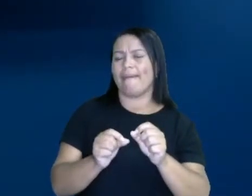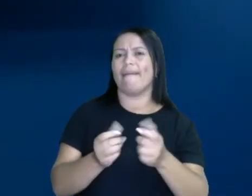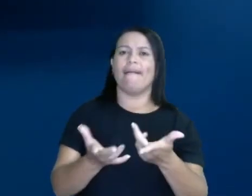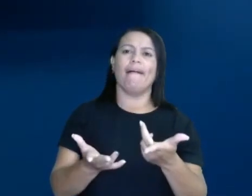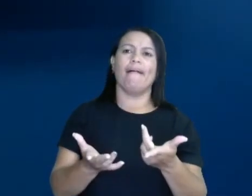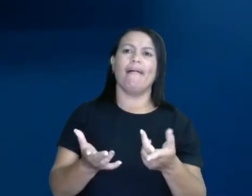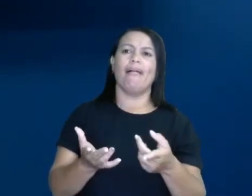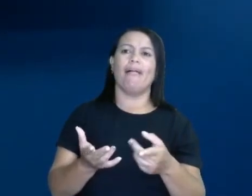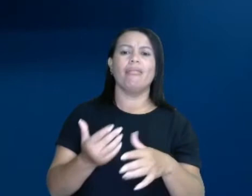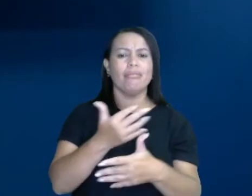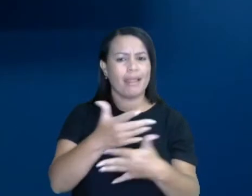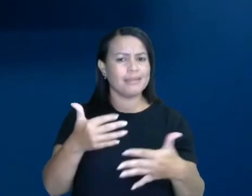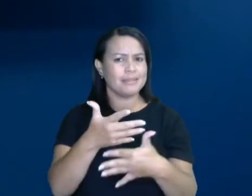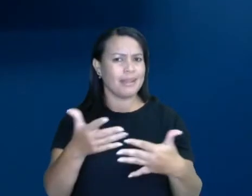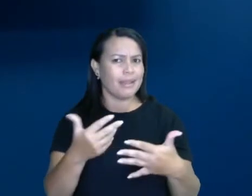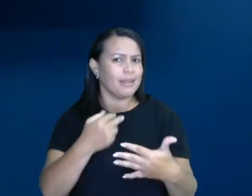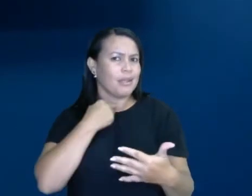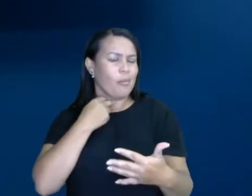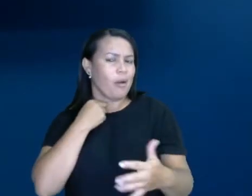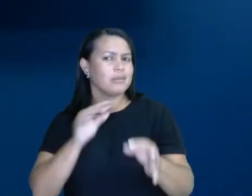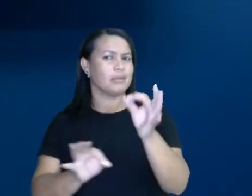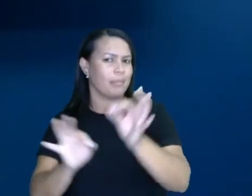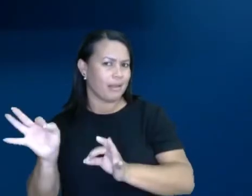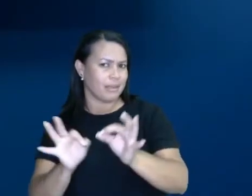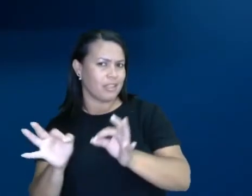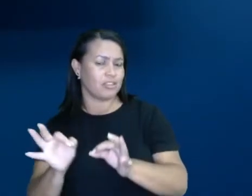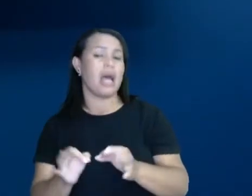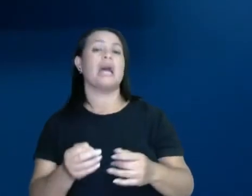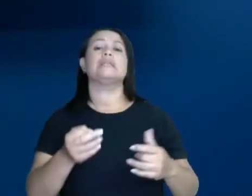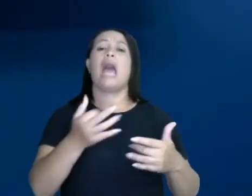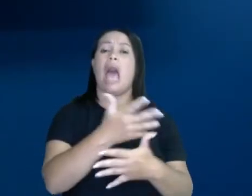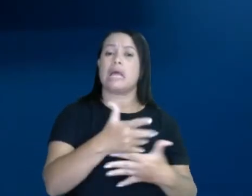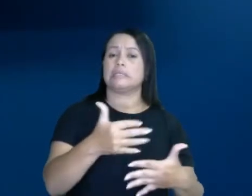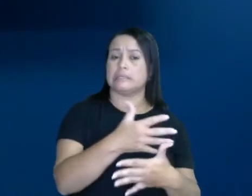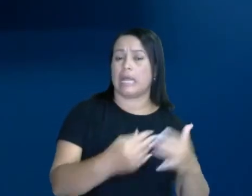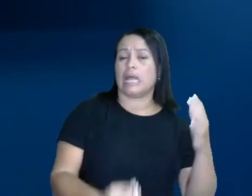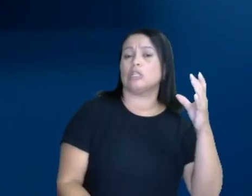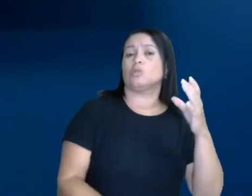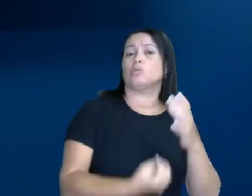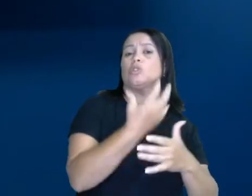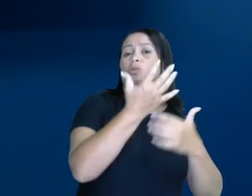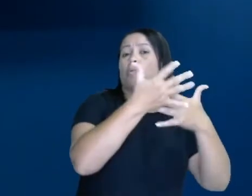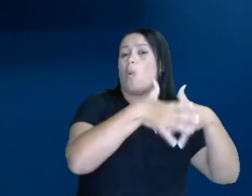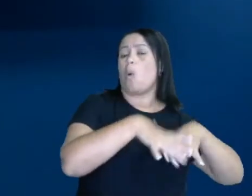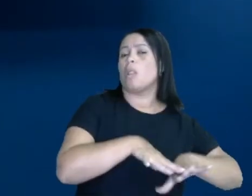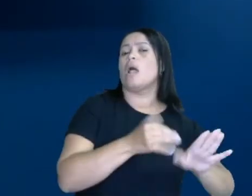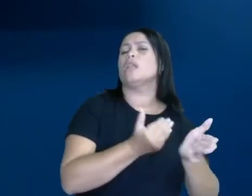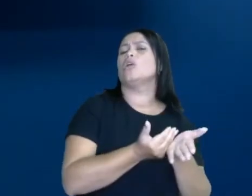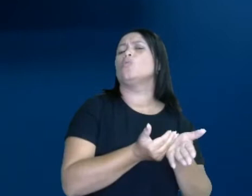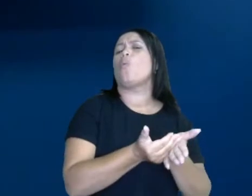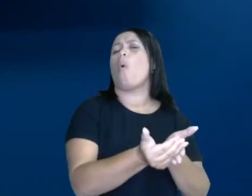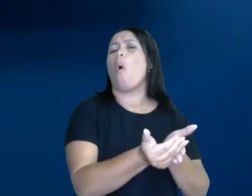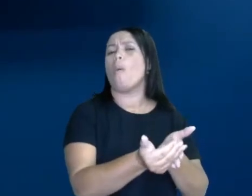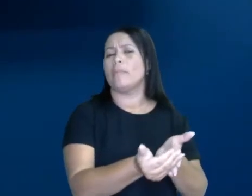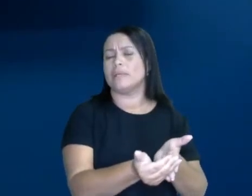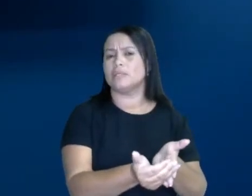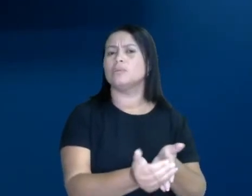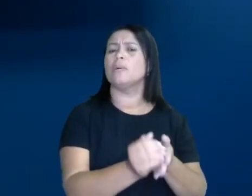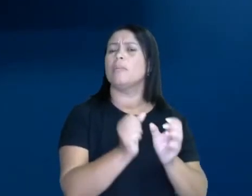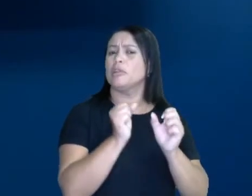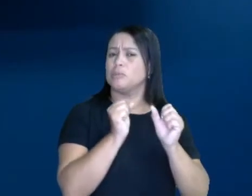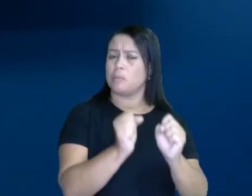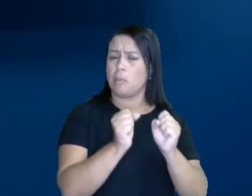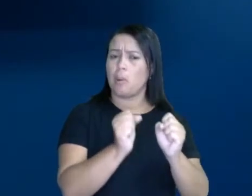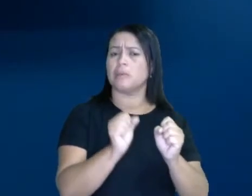não possam ser planejados. A cidade surgiu de forma espontânea, no início, né, sua origem, mas ela pode